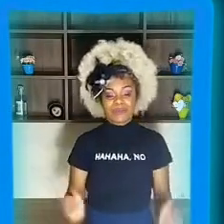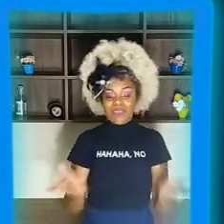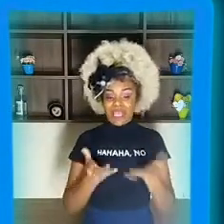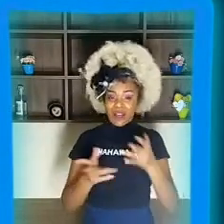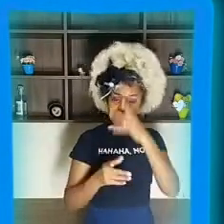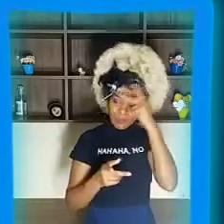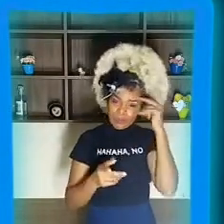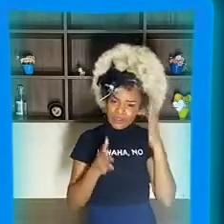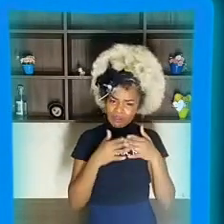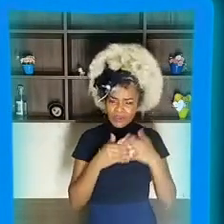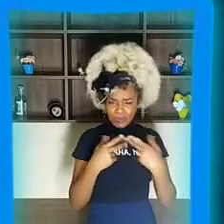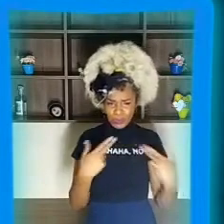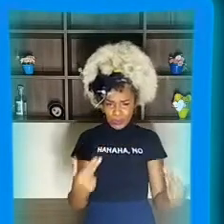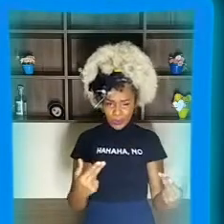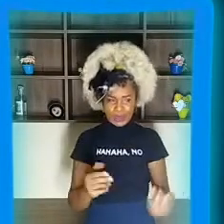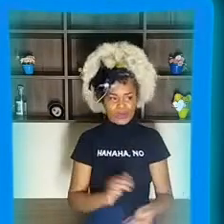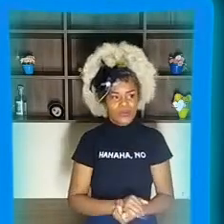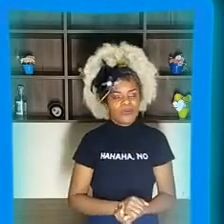pedindo um negócio.